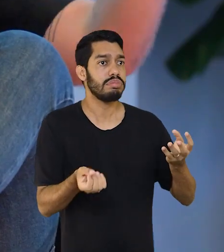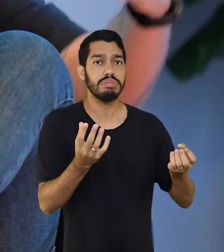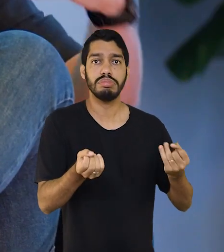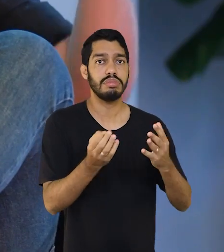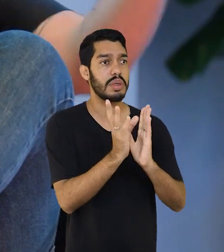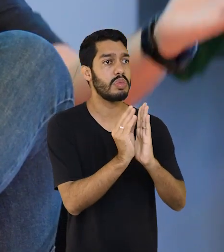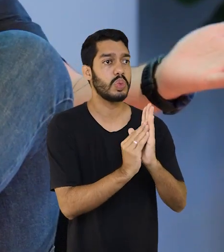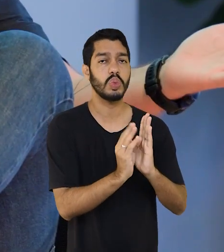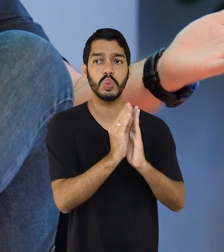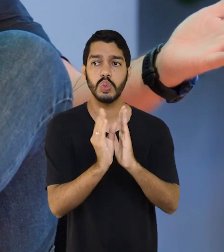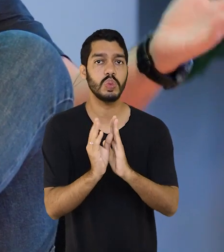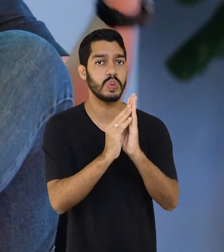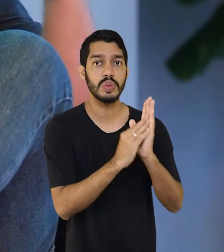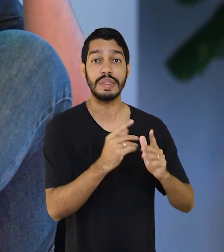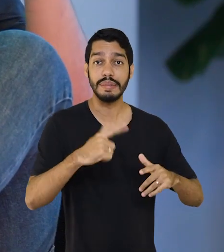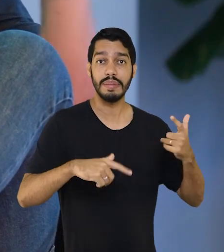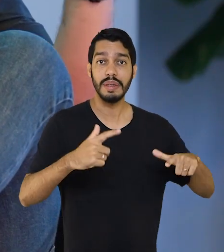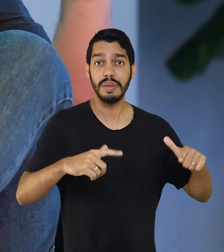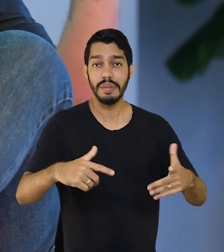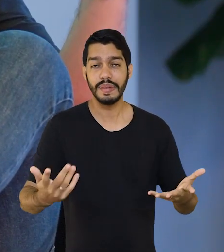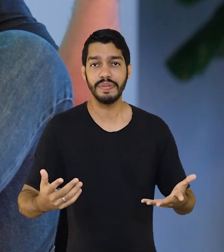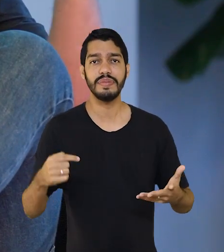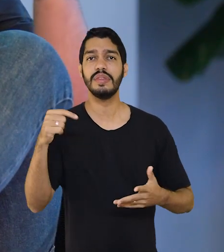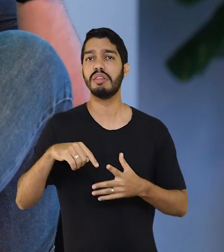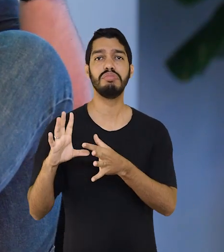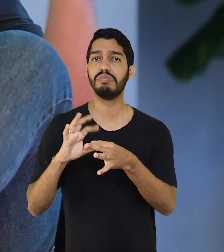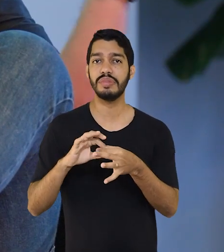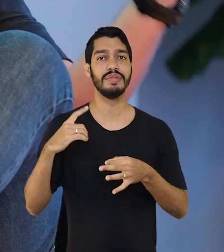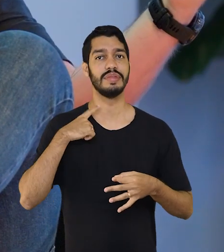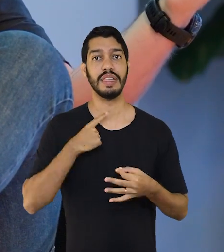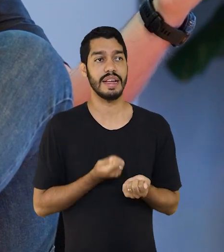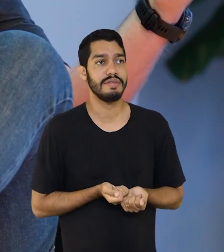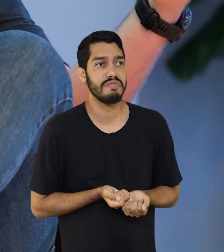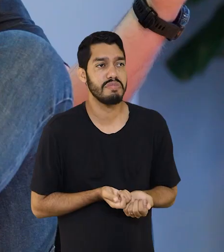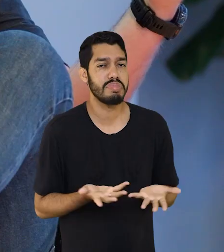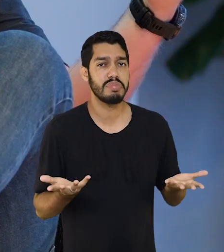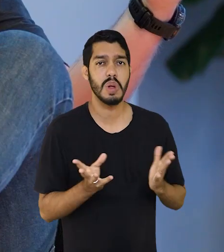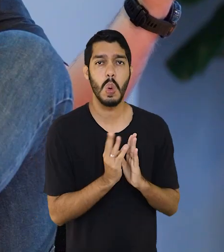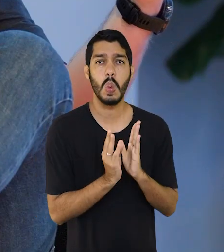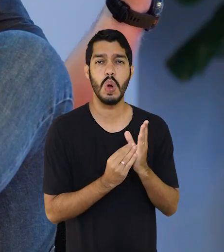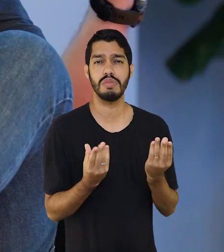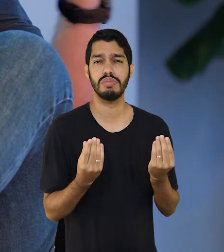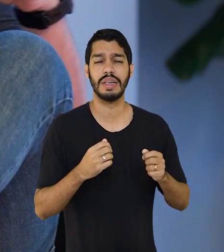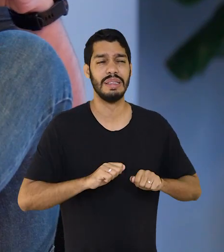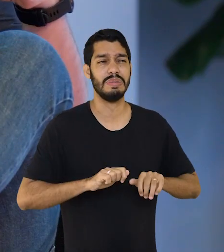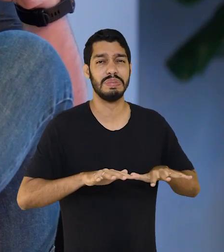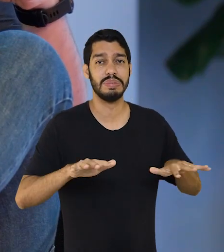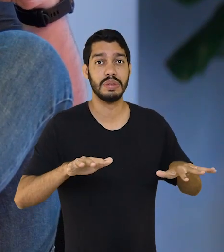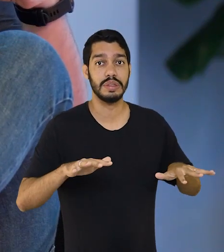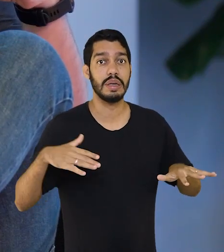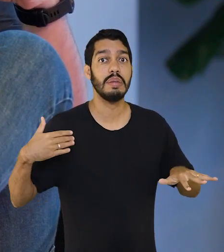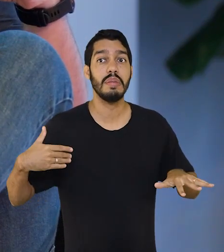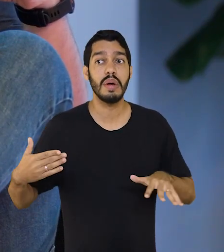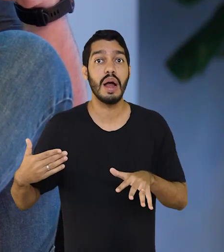sendo criado e disponibilizado para as pessoas. Nesse contexto, onde tem uma oferta infinita de conteúdos, o que vai ser